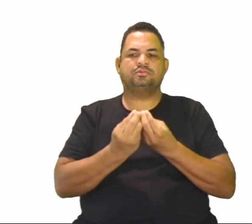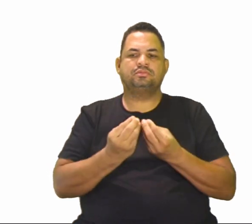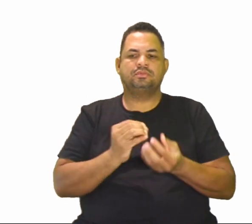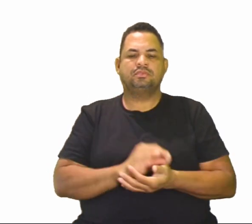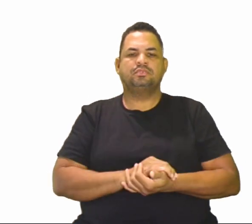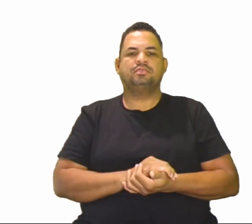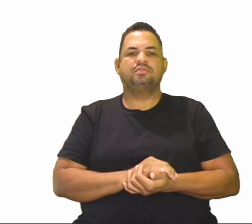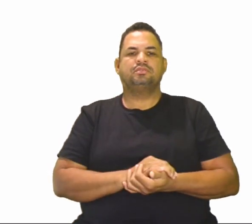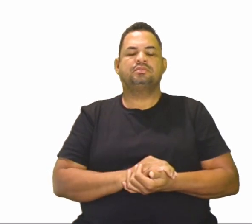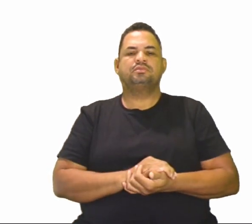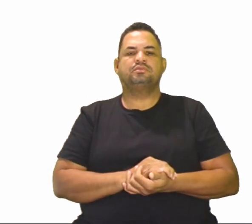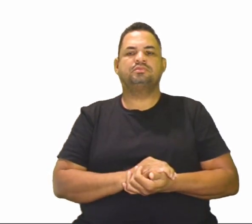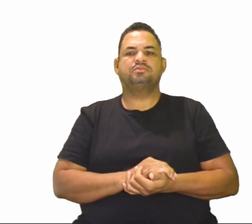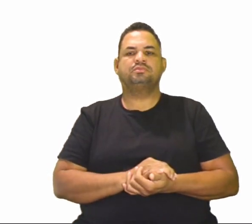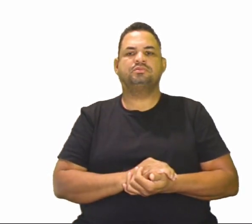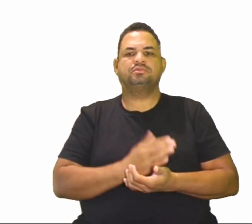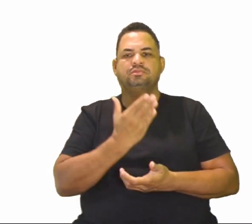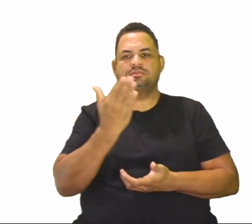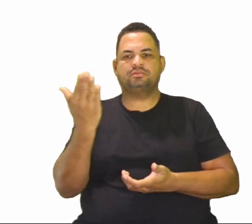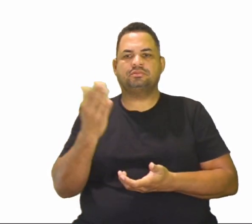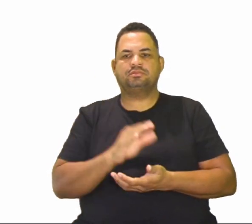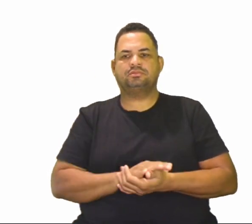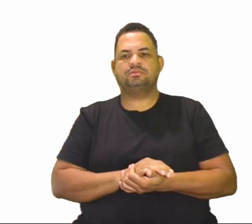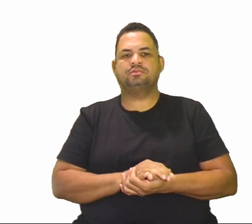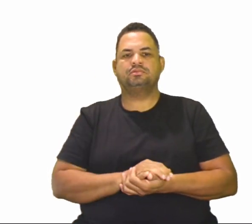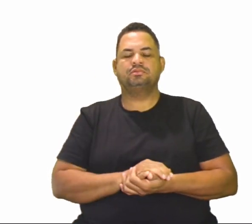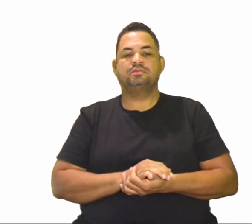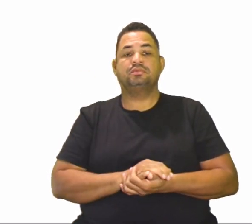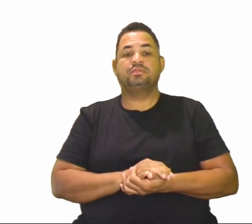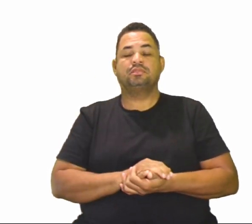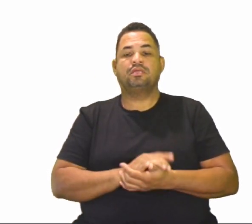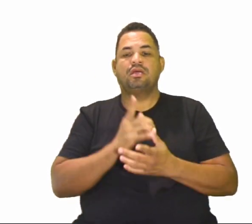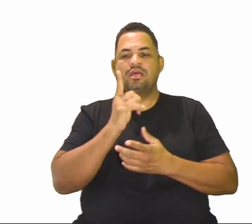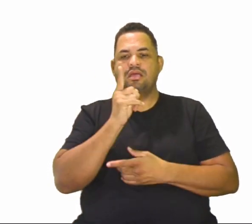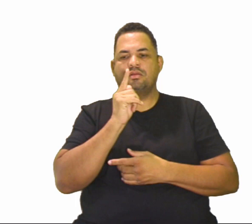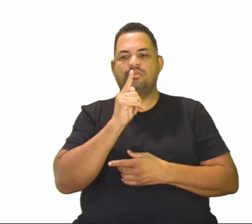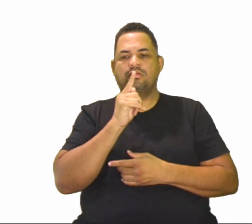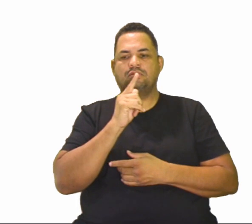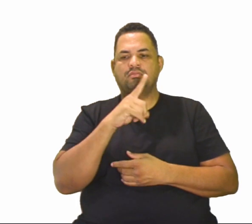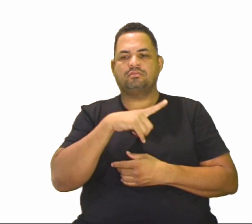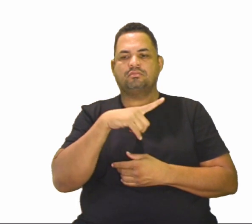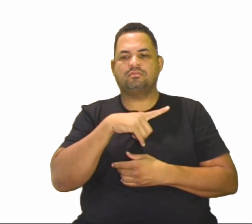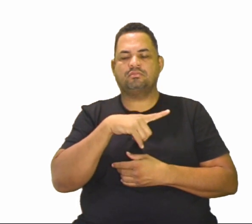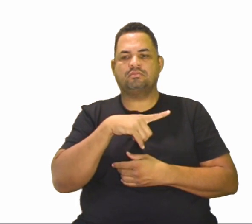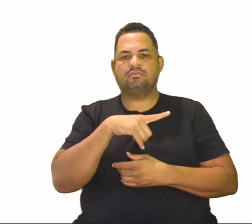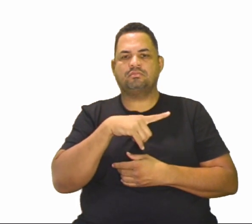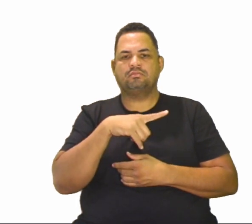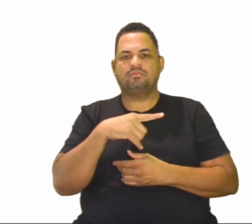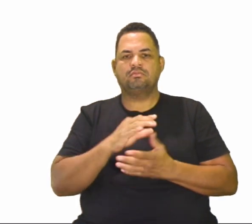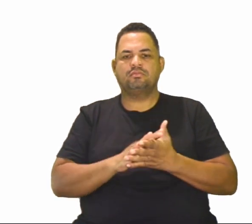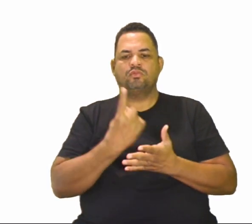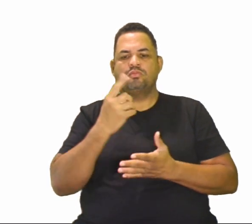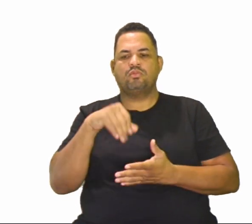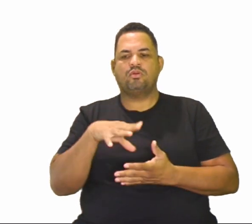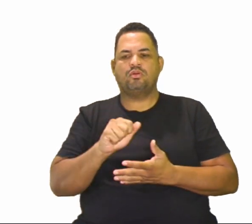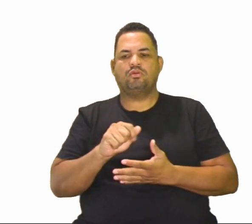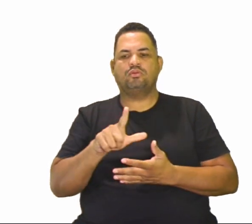é 6,02 vezes 10 a 23, então no caso da água, nós sabemos que 1 mol de